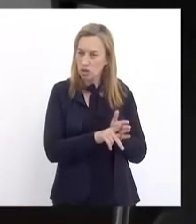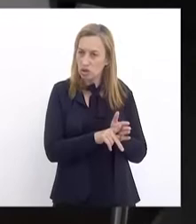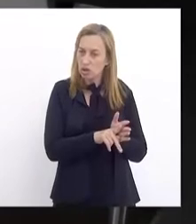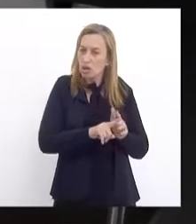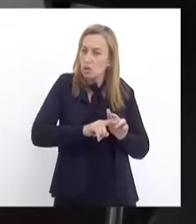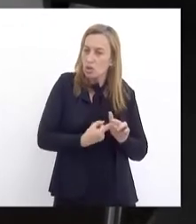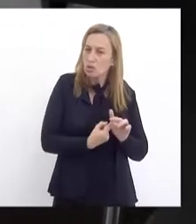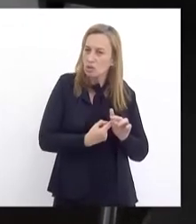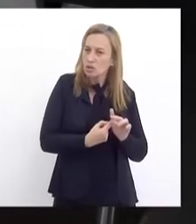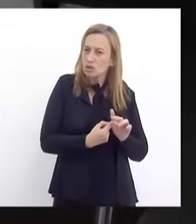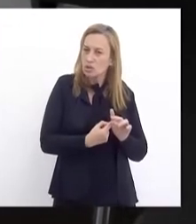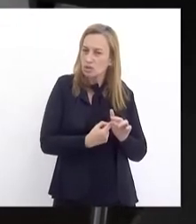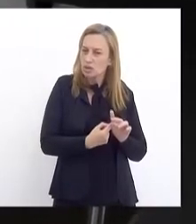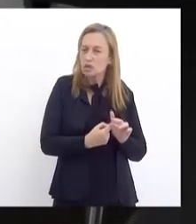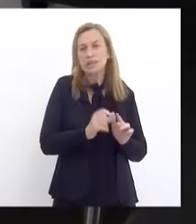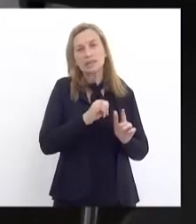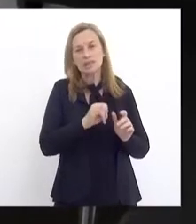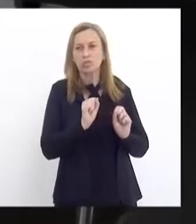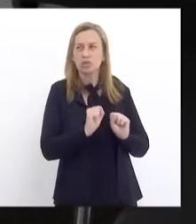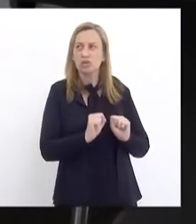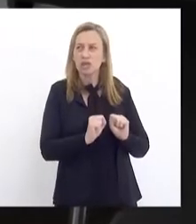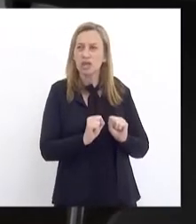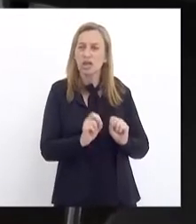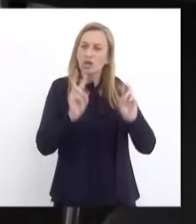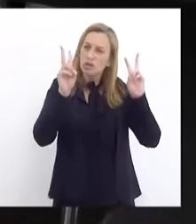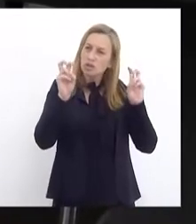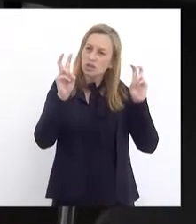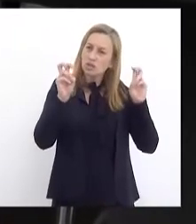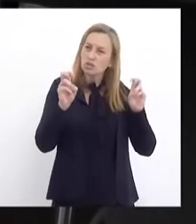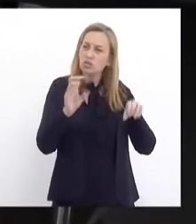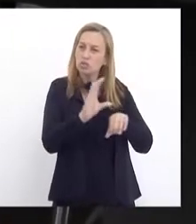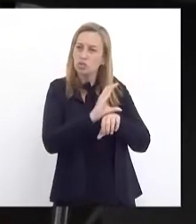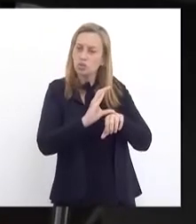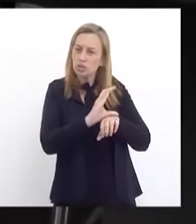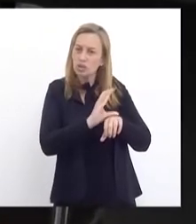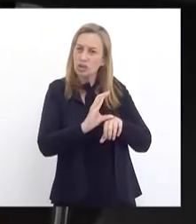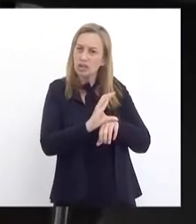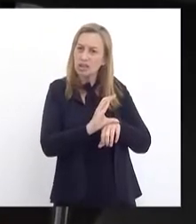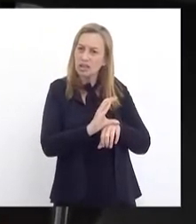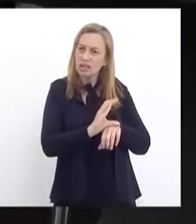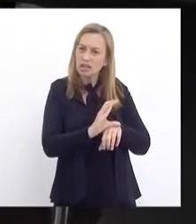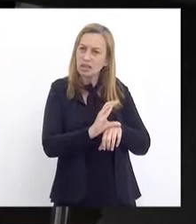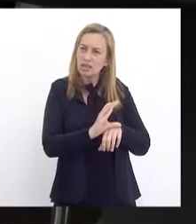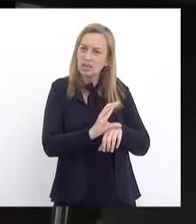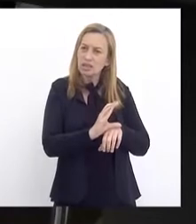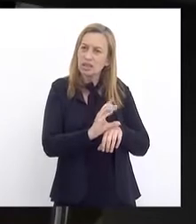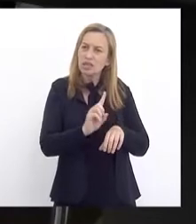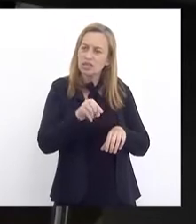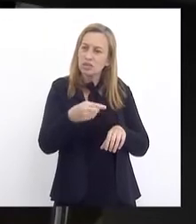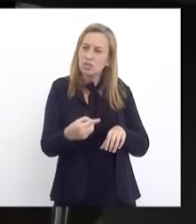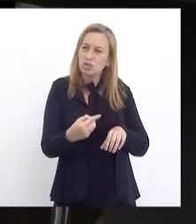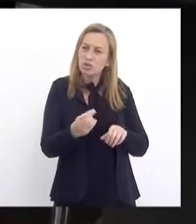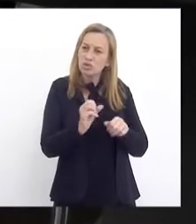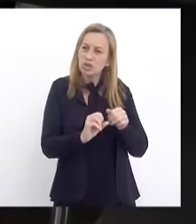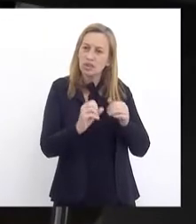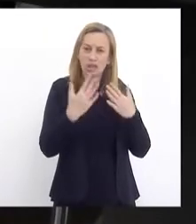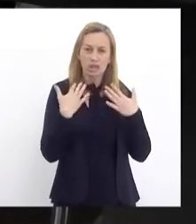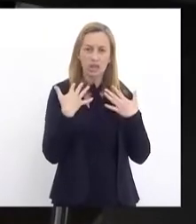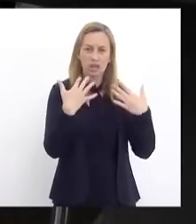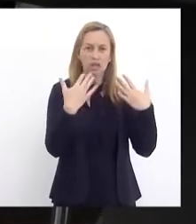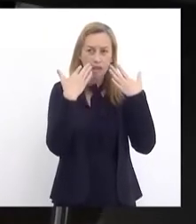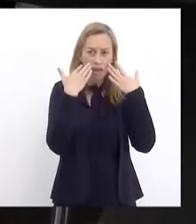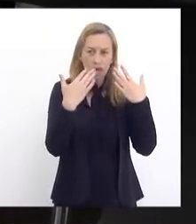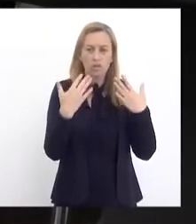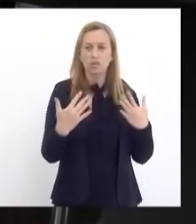para vencer, se for possível, as questões de constitucionalidade, para posteriormente fazer a audiência